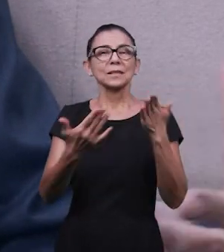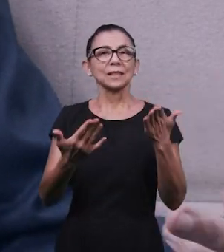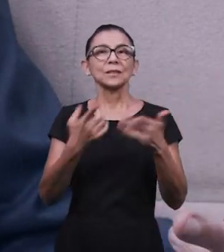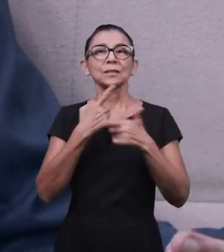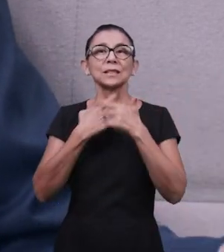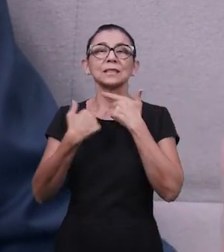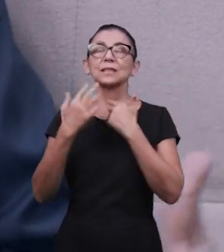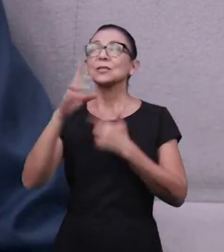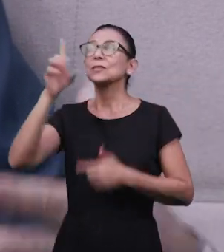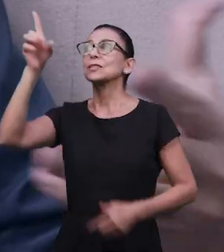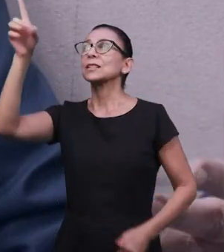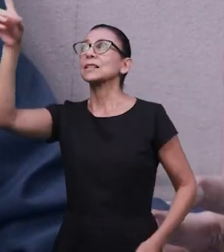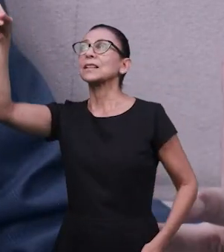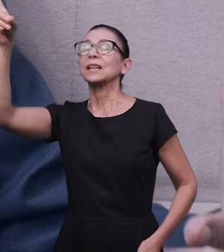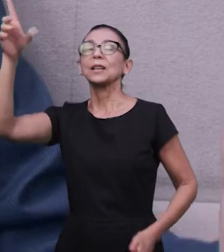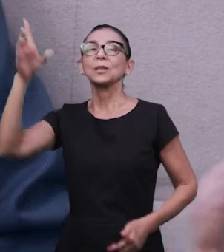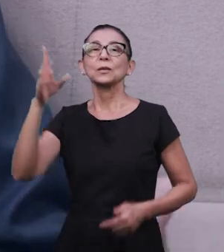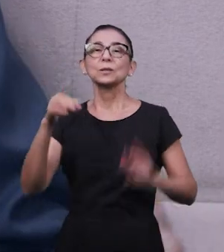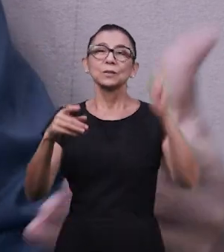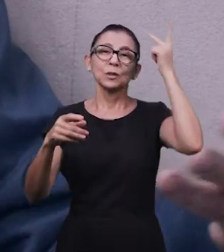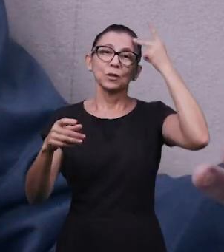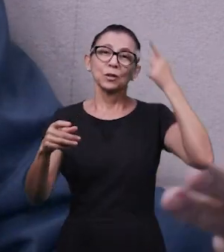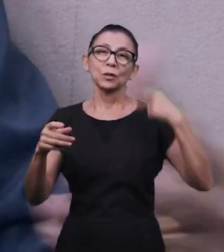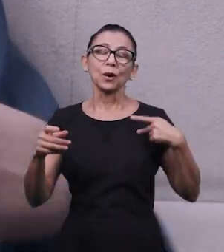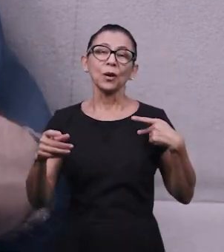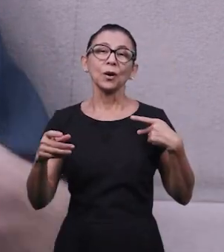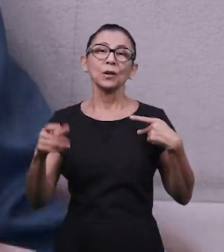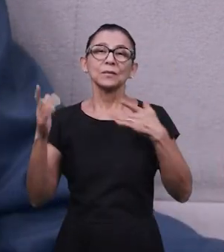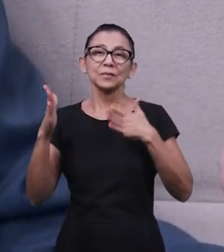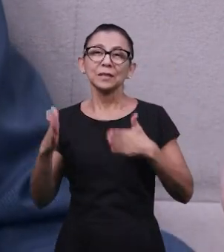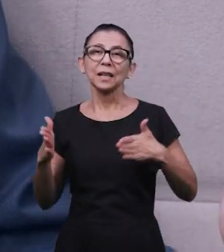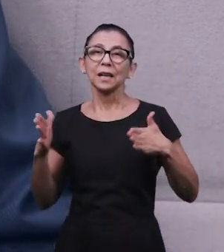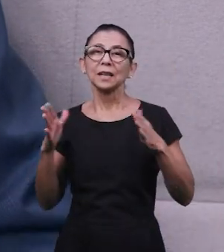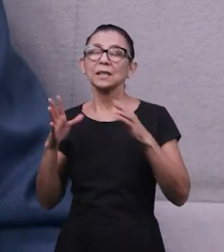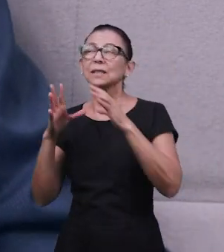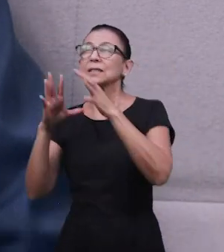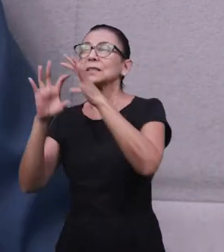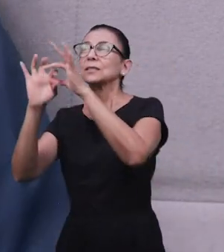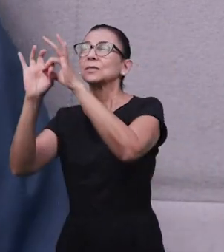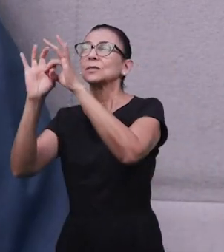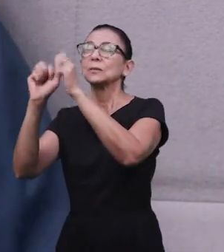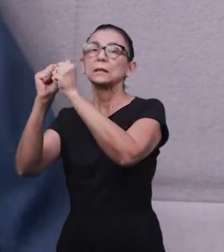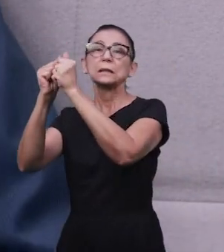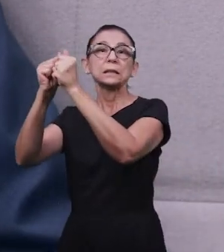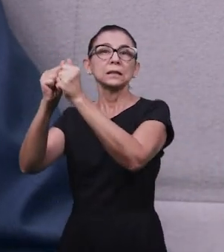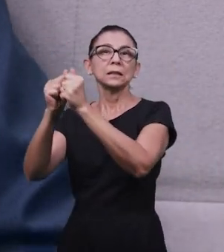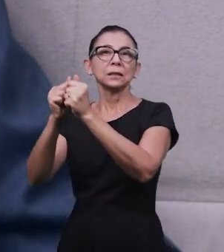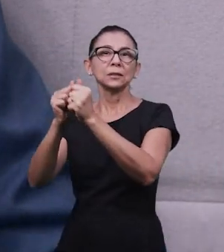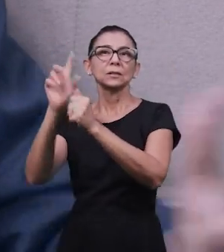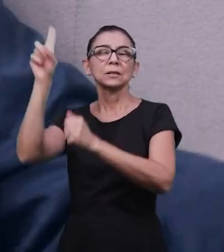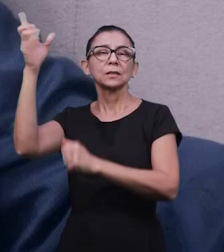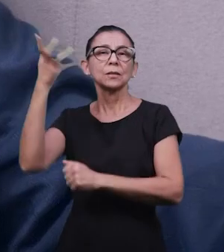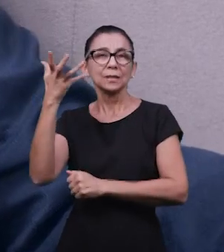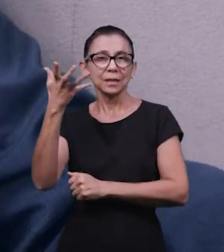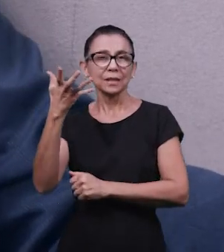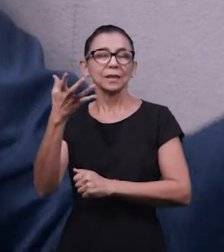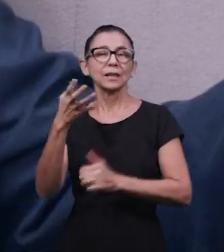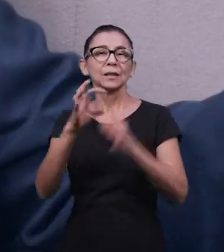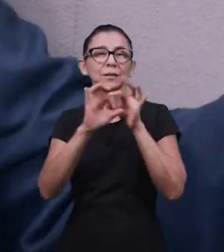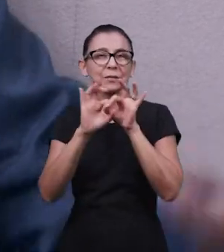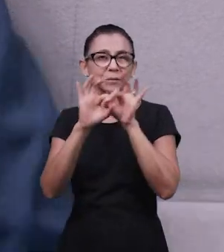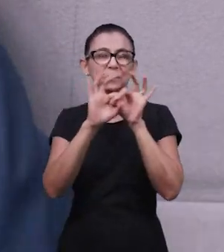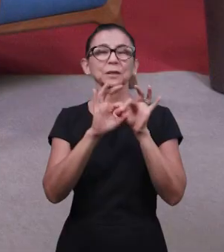hoje não querem, né, esta companhia que nós não merecemos, mas a palavra, né, o Senhor,